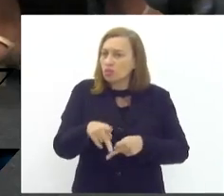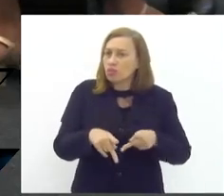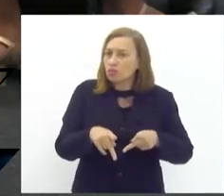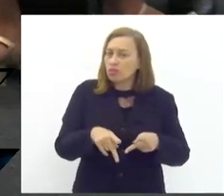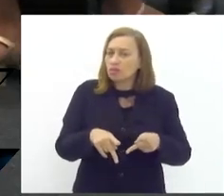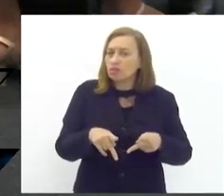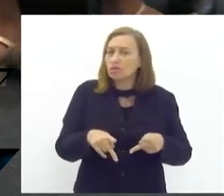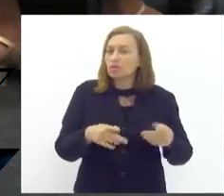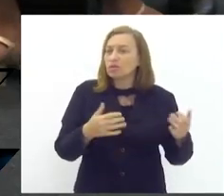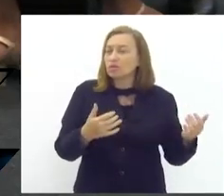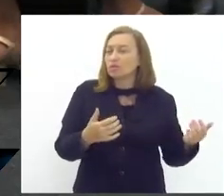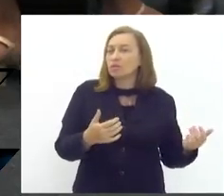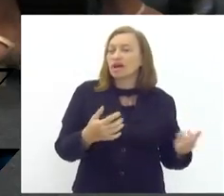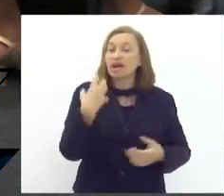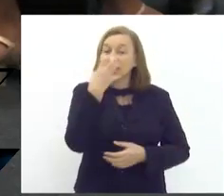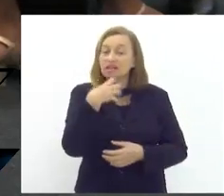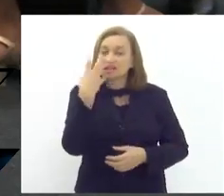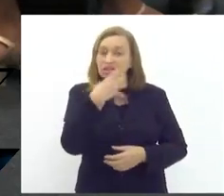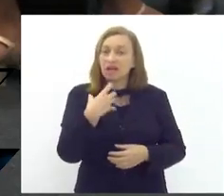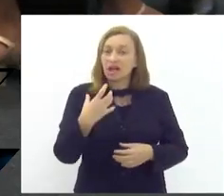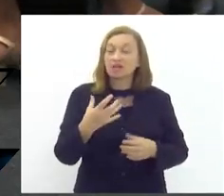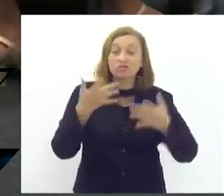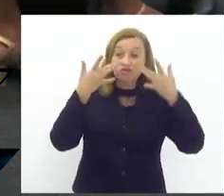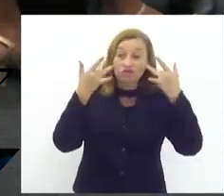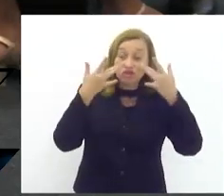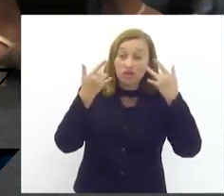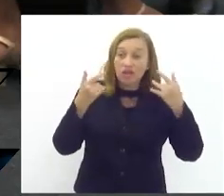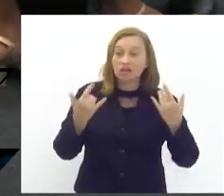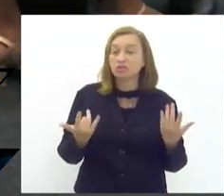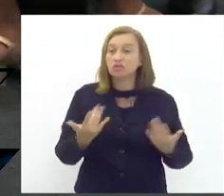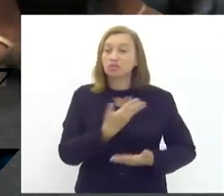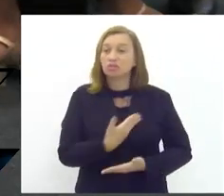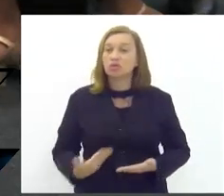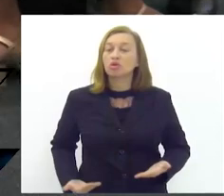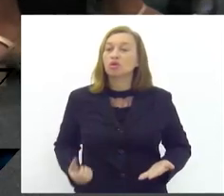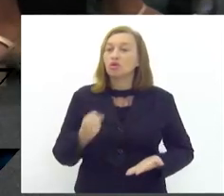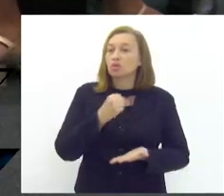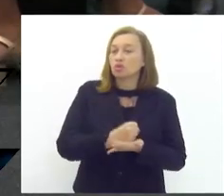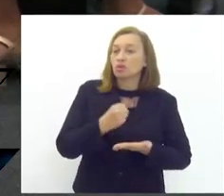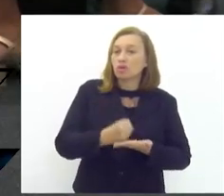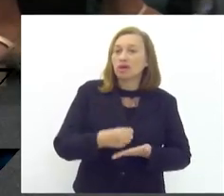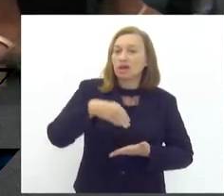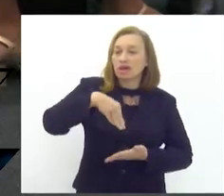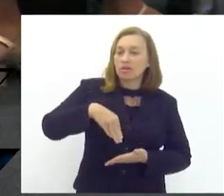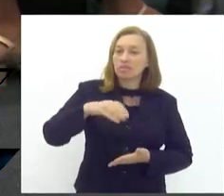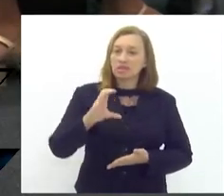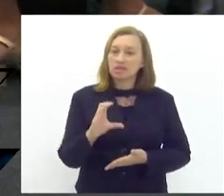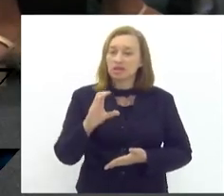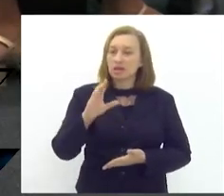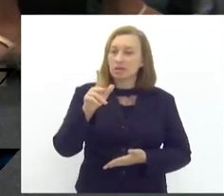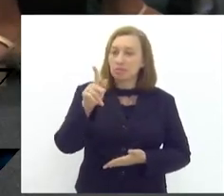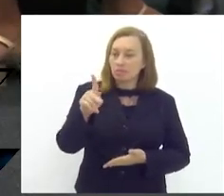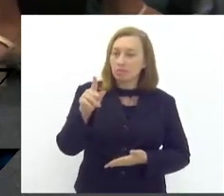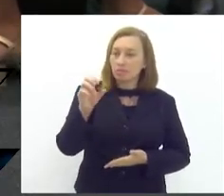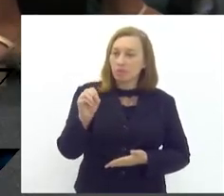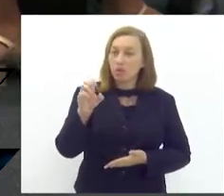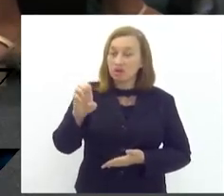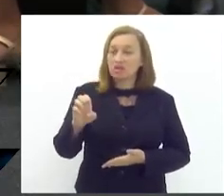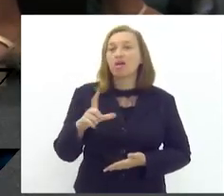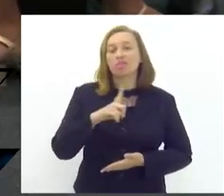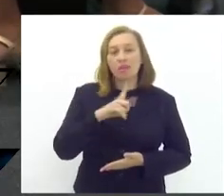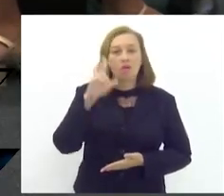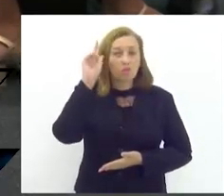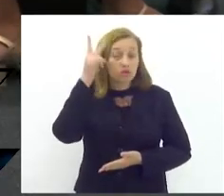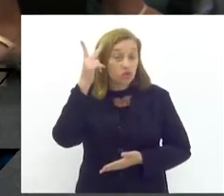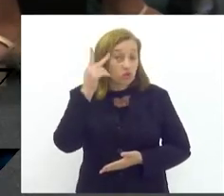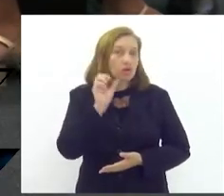grandes teatros públicos do nosso Estado pois bem há um show contratado do Mc pose um MC que tem uma história